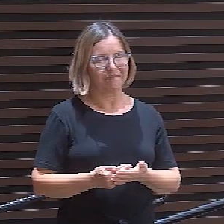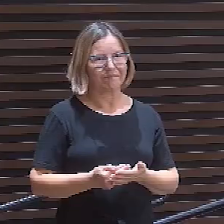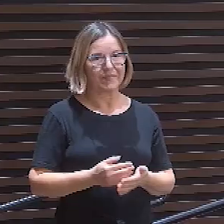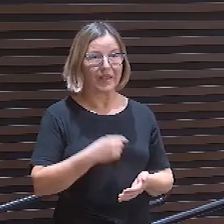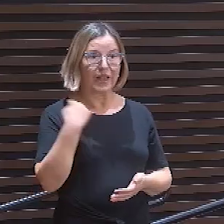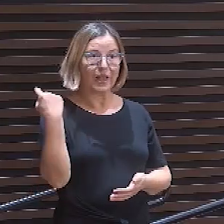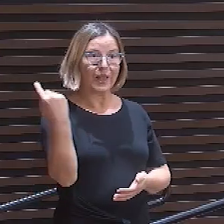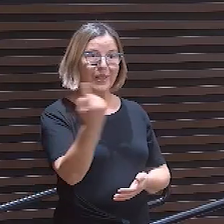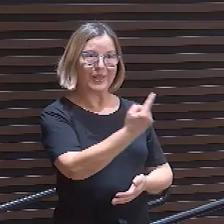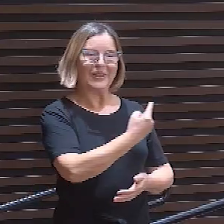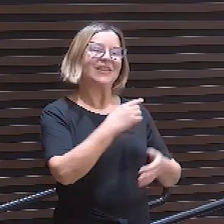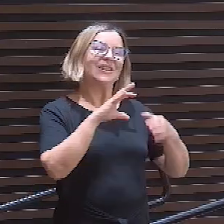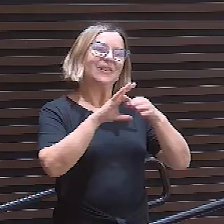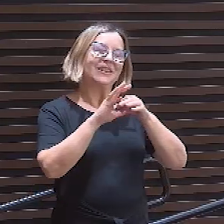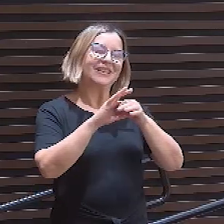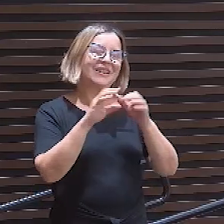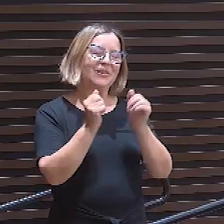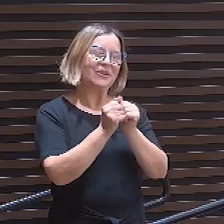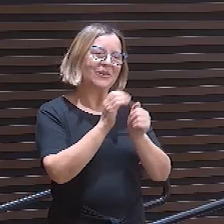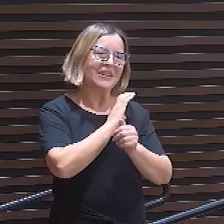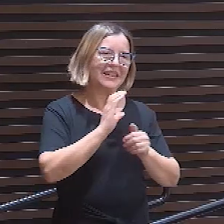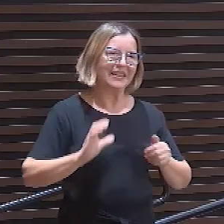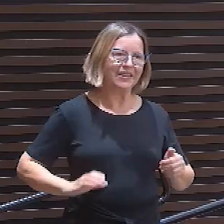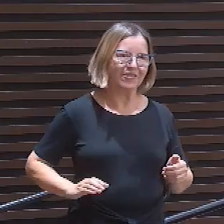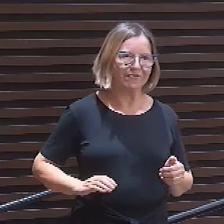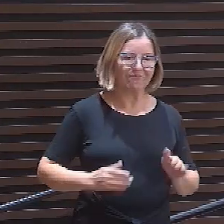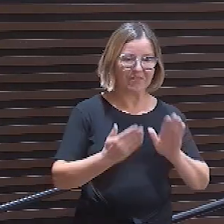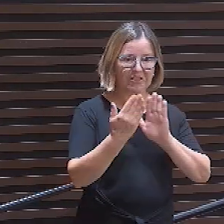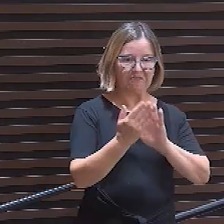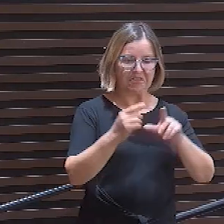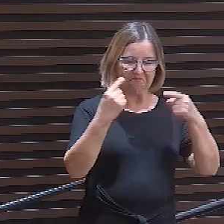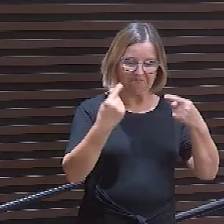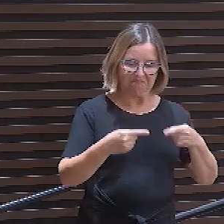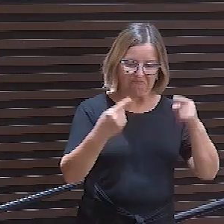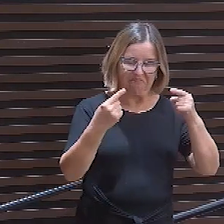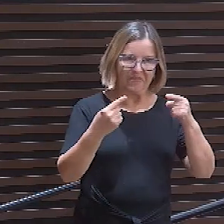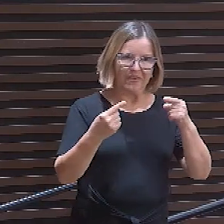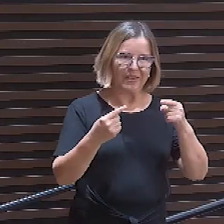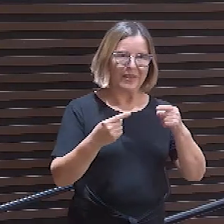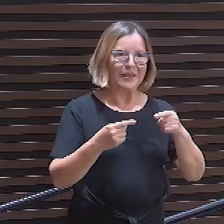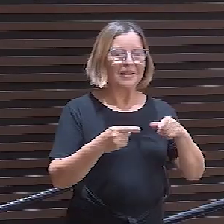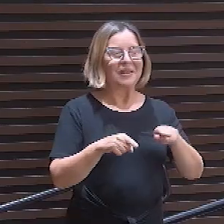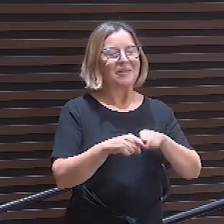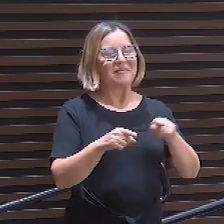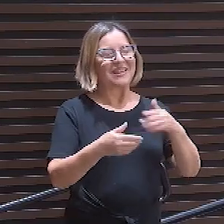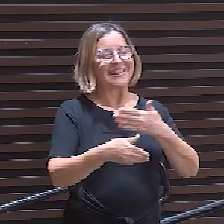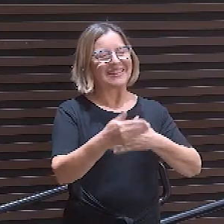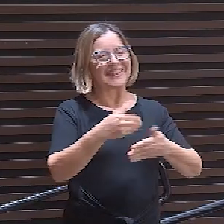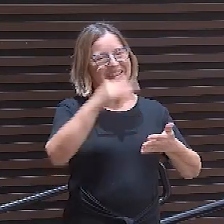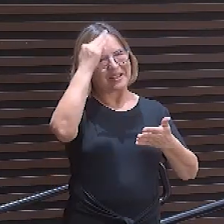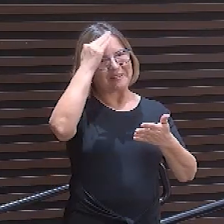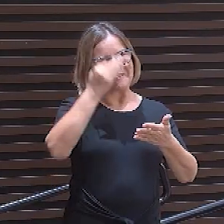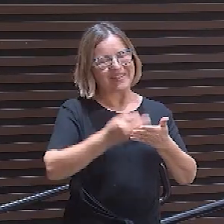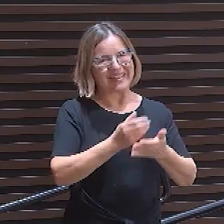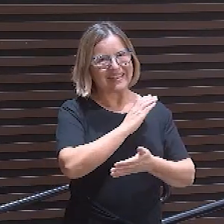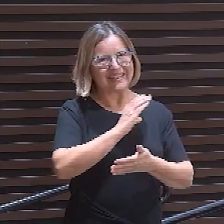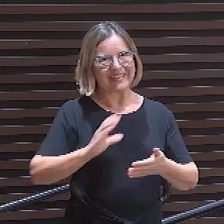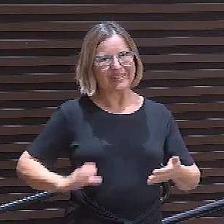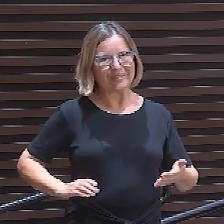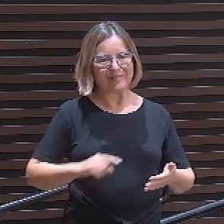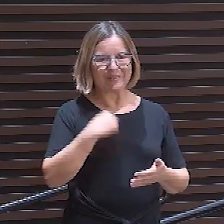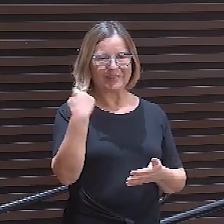com Cristo, nós enfrentamos os desafios e obstáculos reais, mas pela fé, Cristo nos conduz